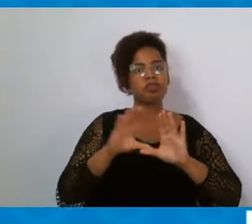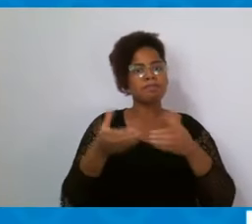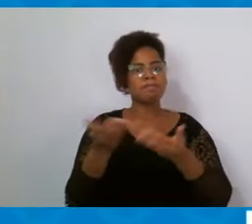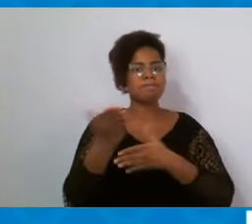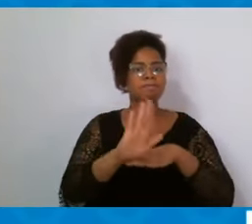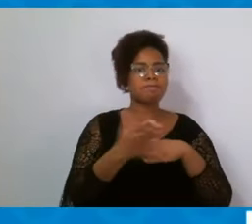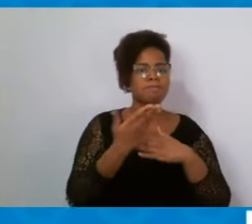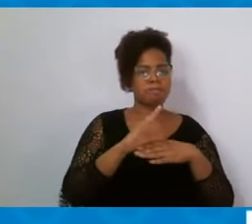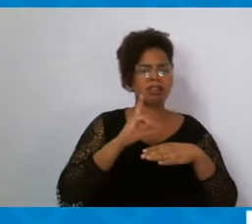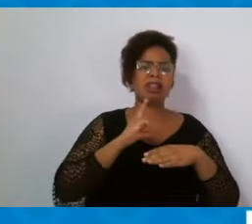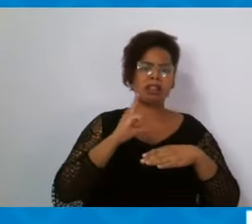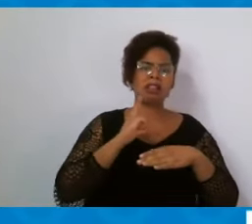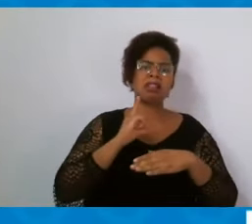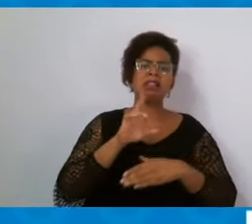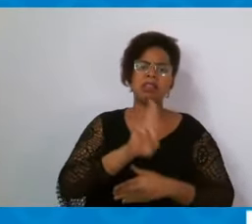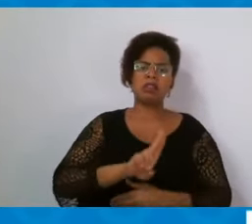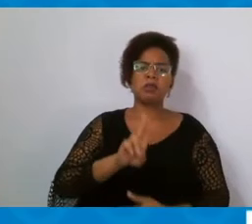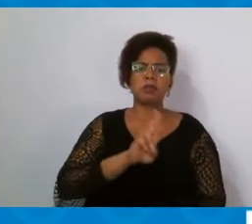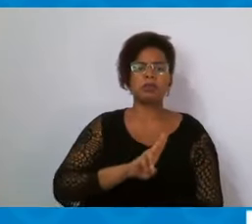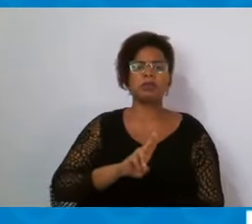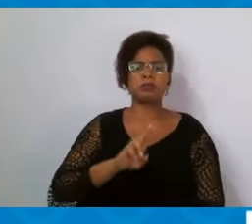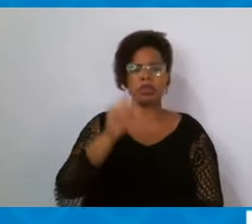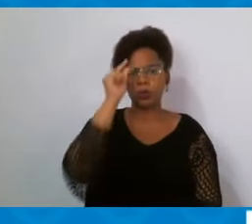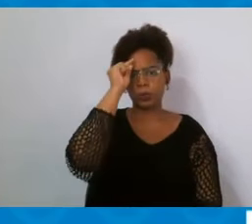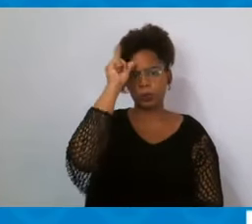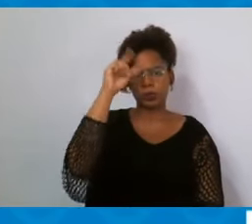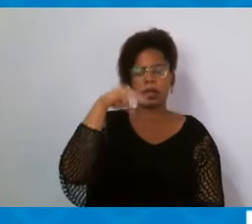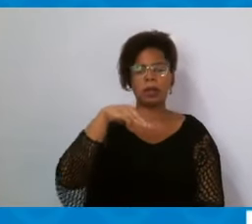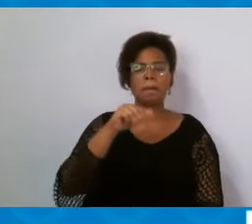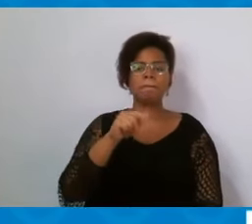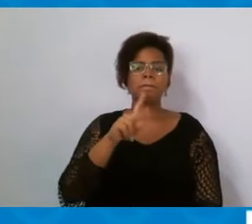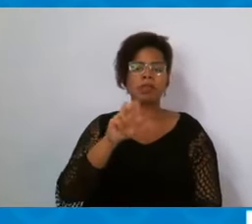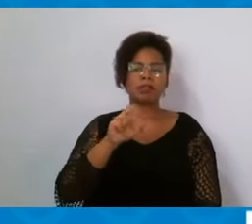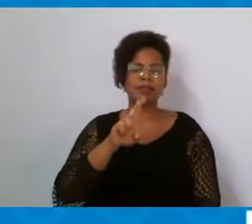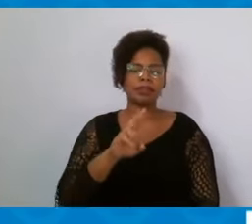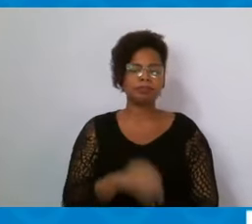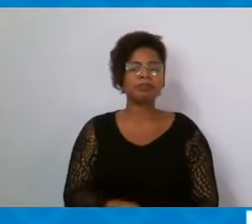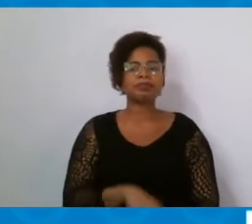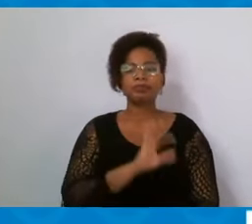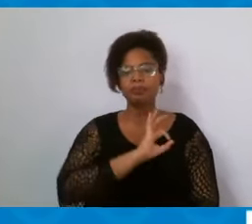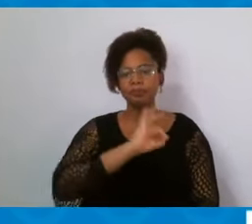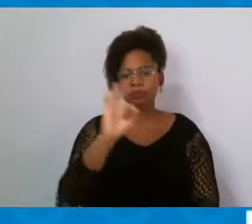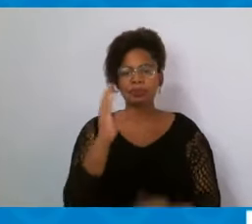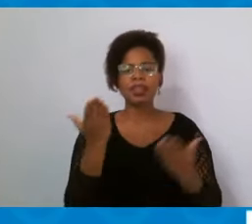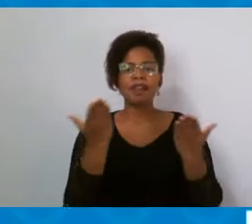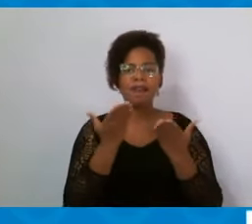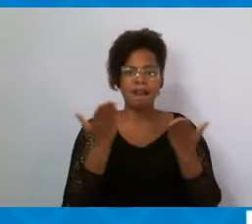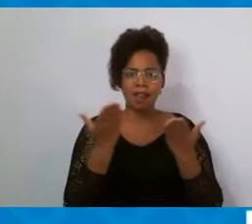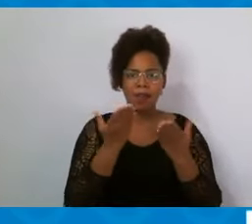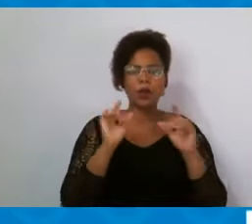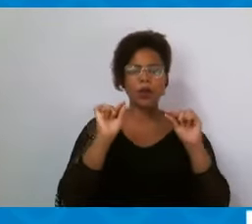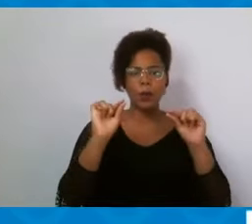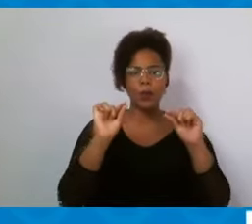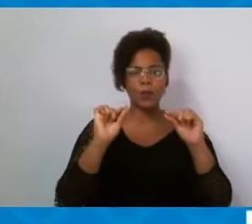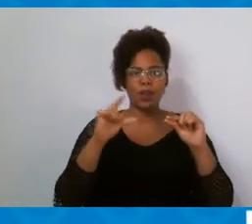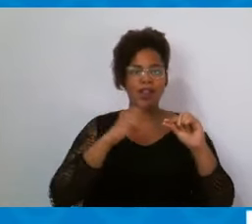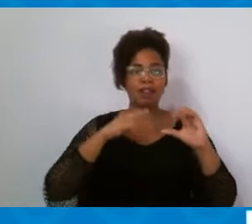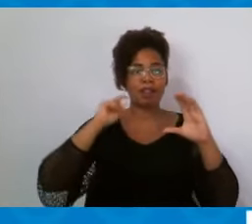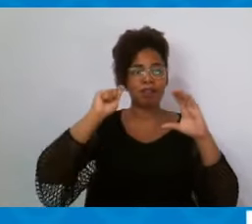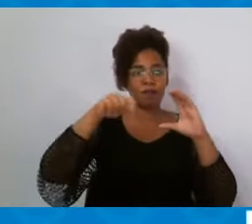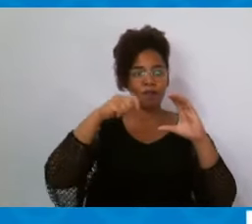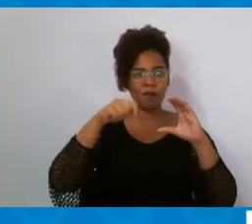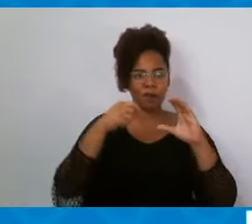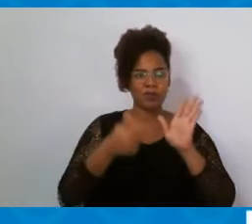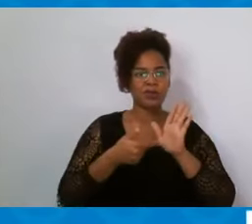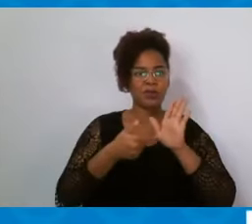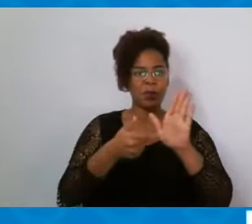Excelente. Bom, e para abrir o próximo bloco, eu vou trazer, então, a participação do estudante Udê Madeiro.